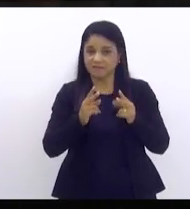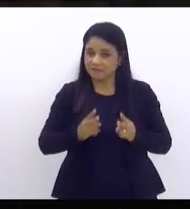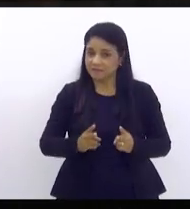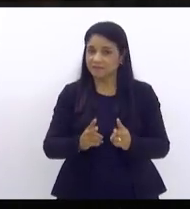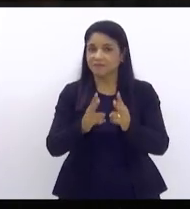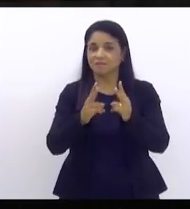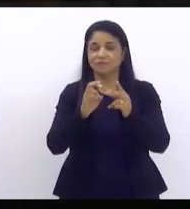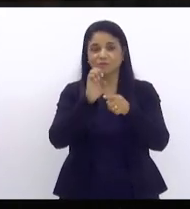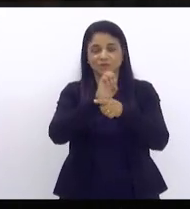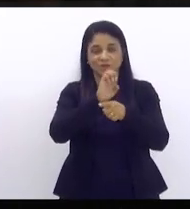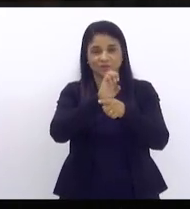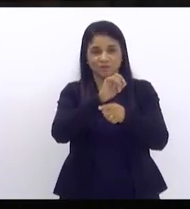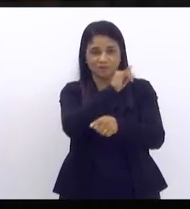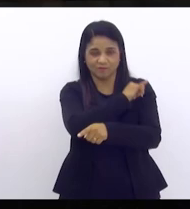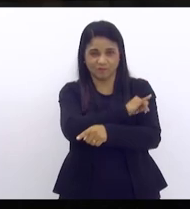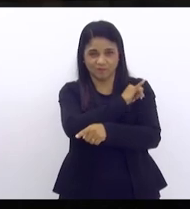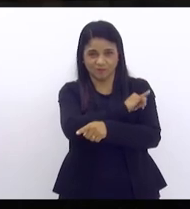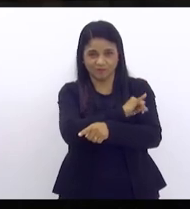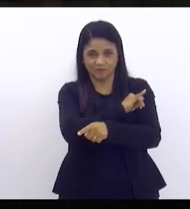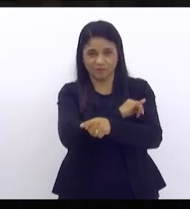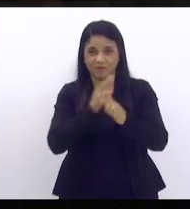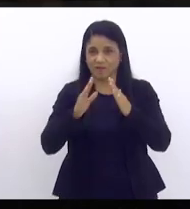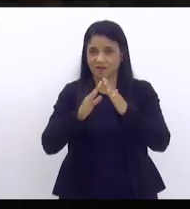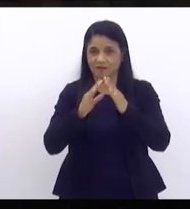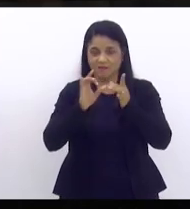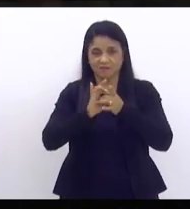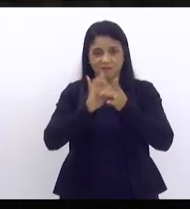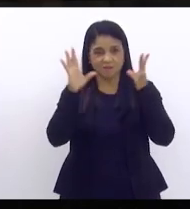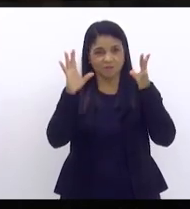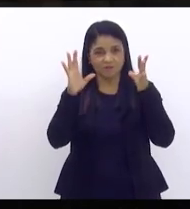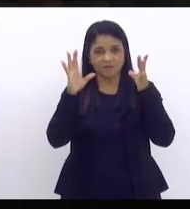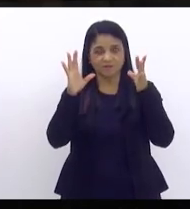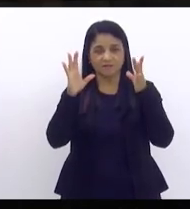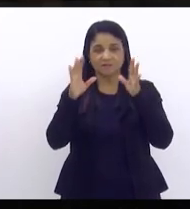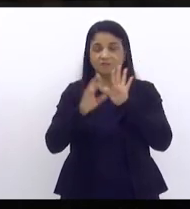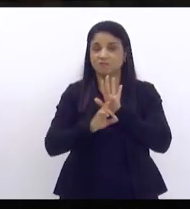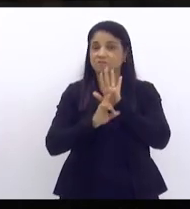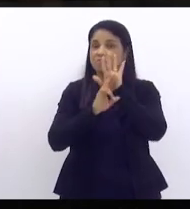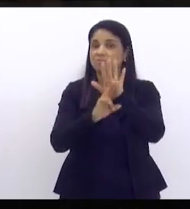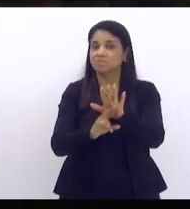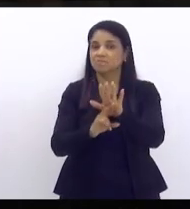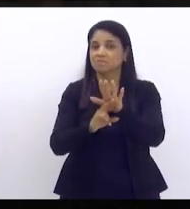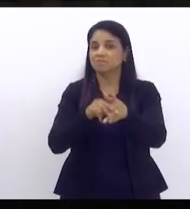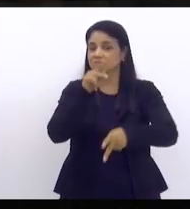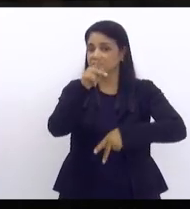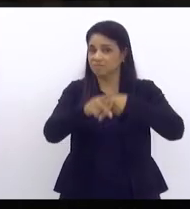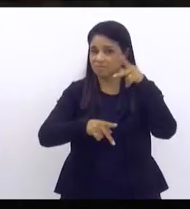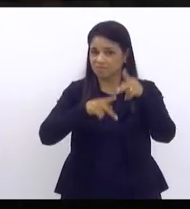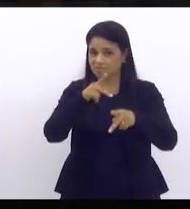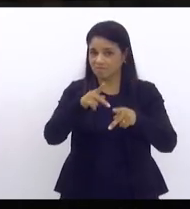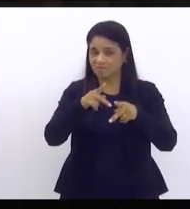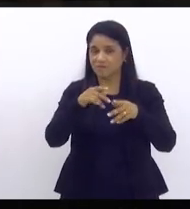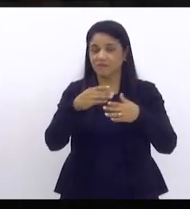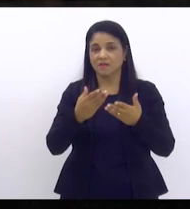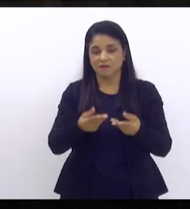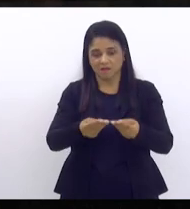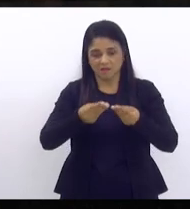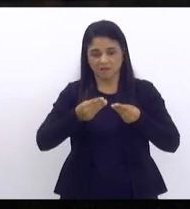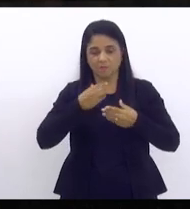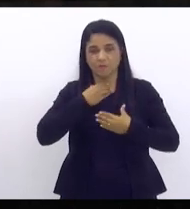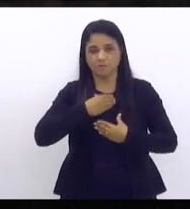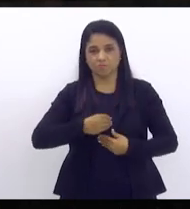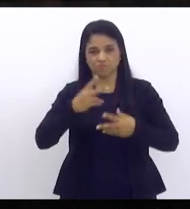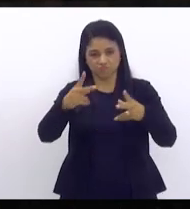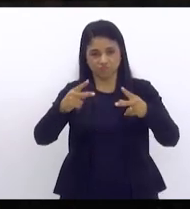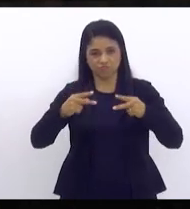todo o Estado do Rio de Janeiro, a Casa da Democracia e a Casa da Representatividade, para receber essa honraria, não em